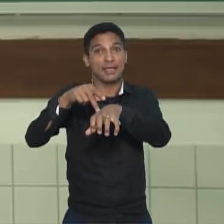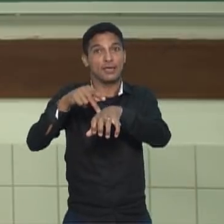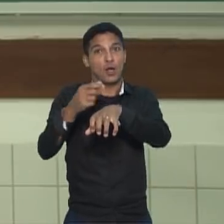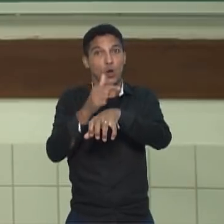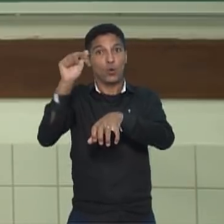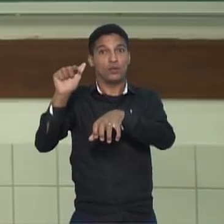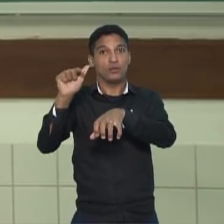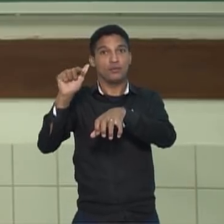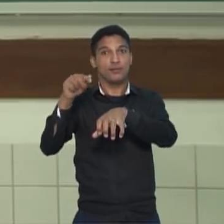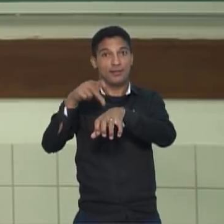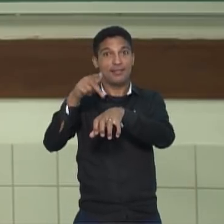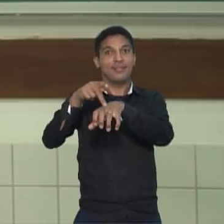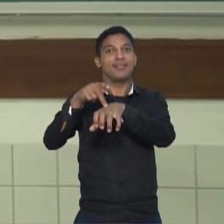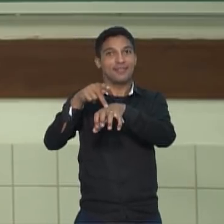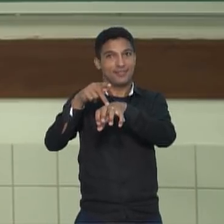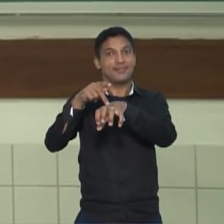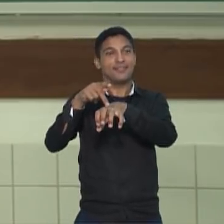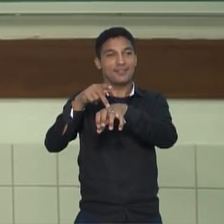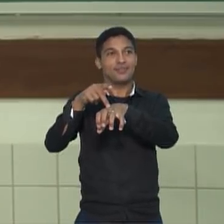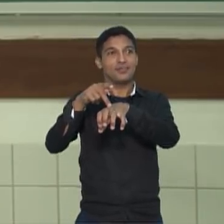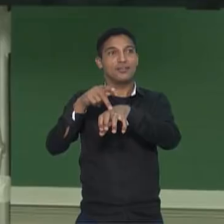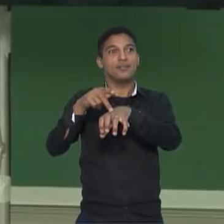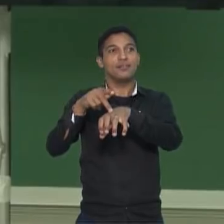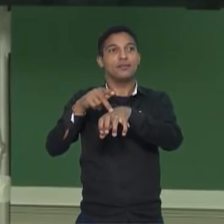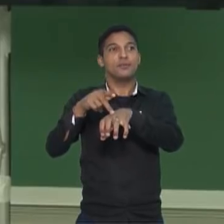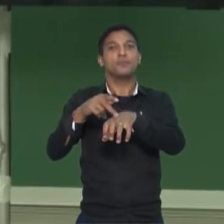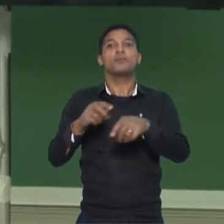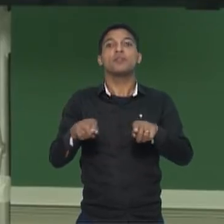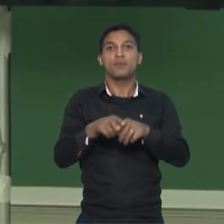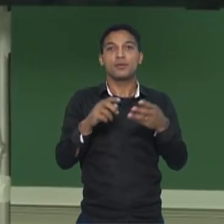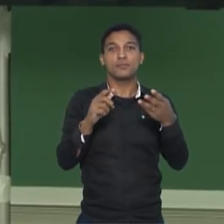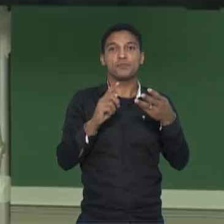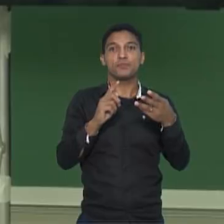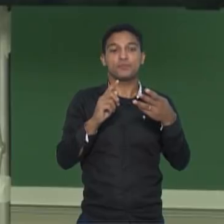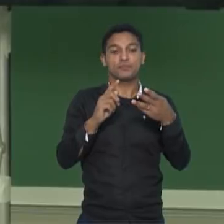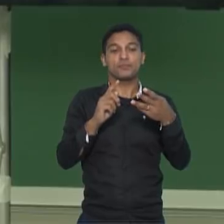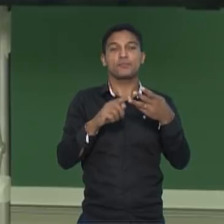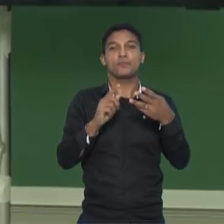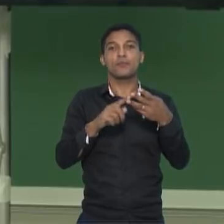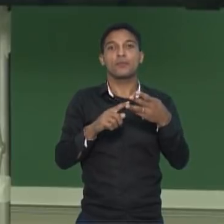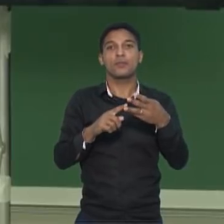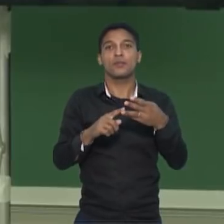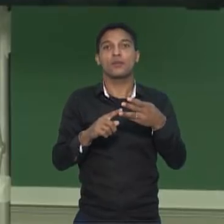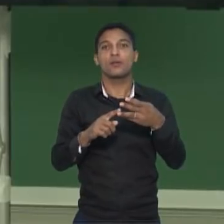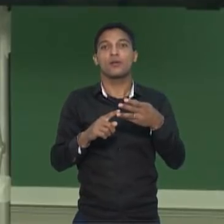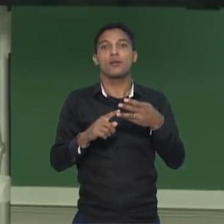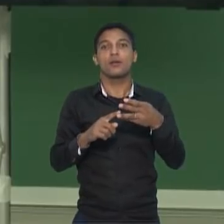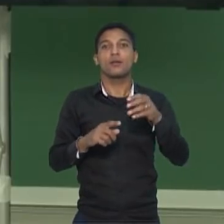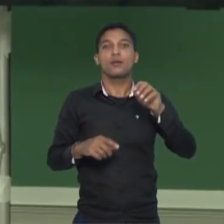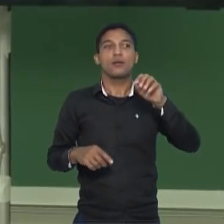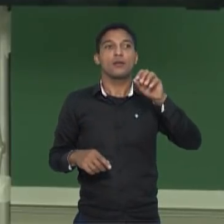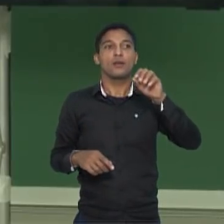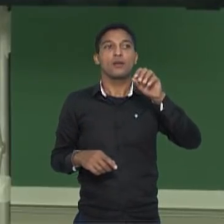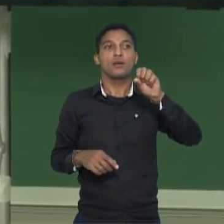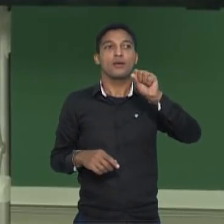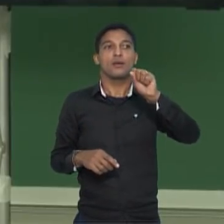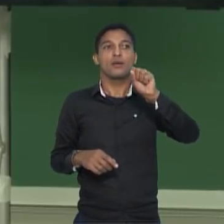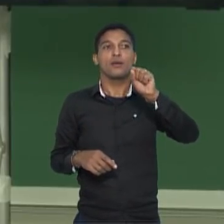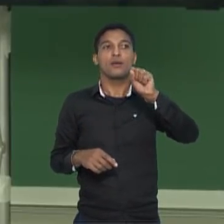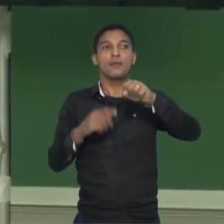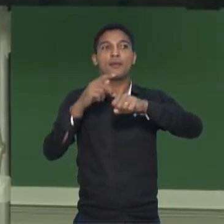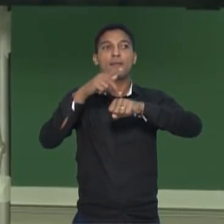de rocha. Temos a rocha sedimentar, o nome já diz, formada